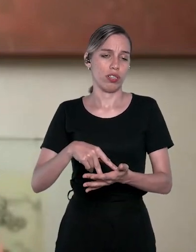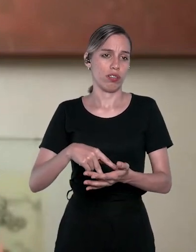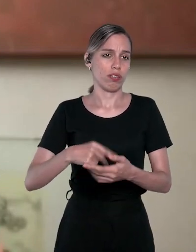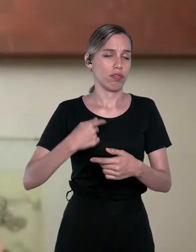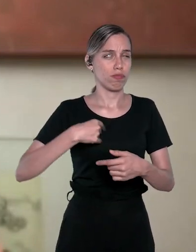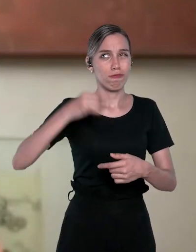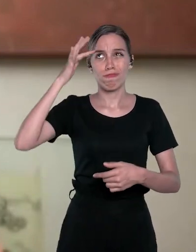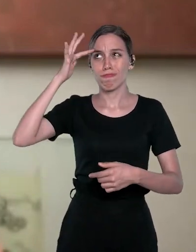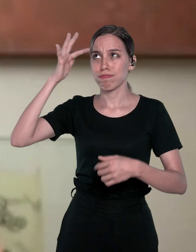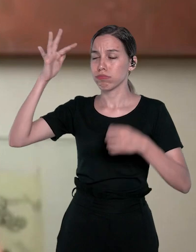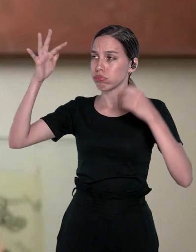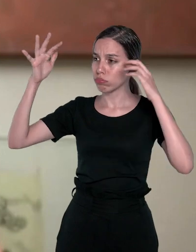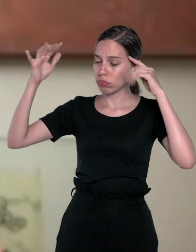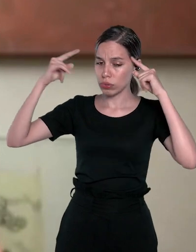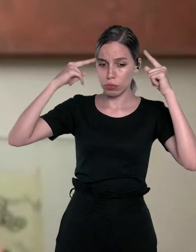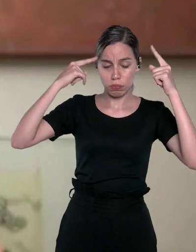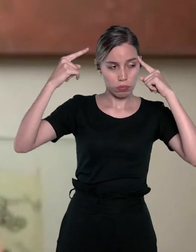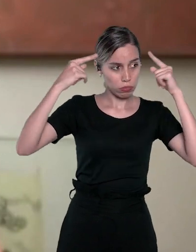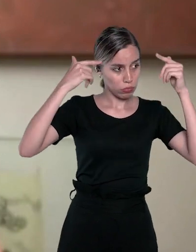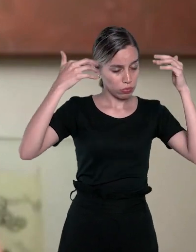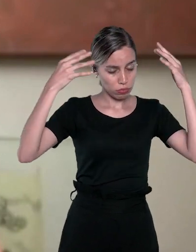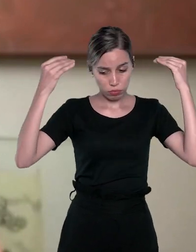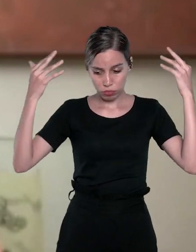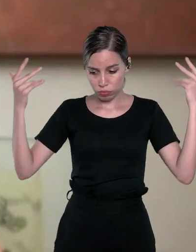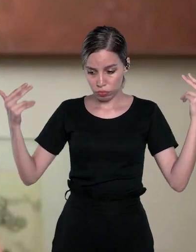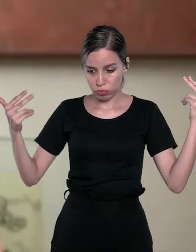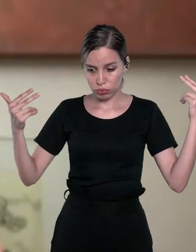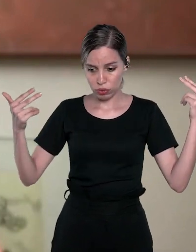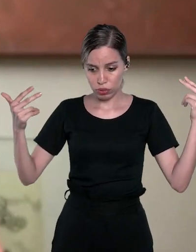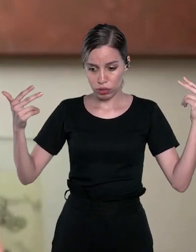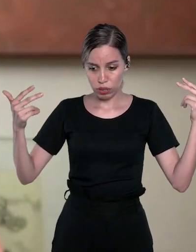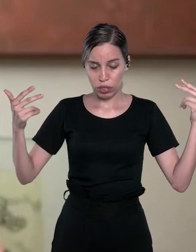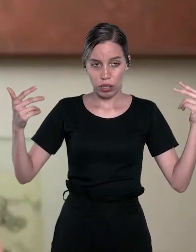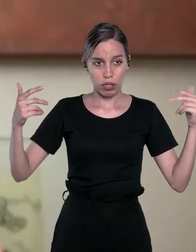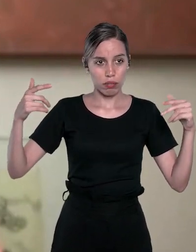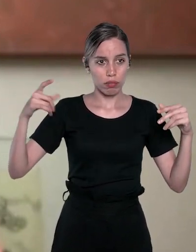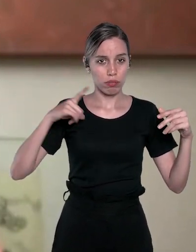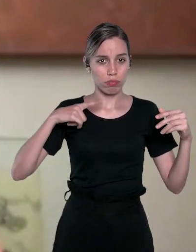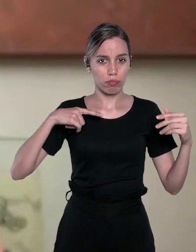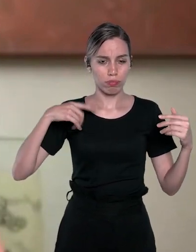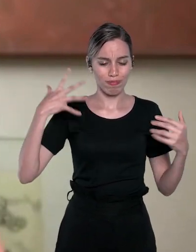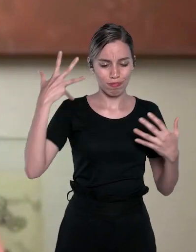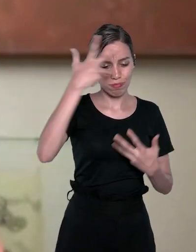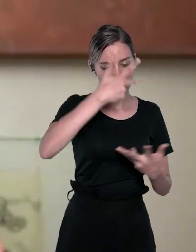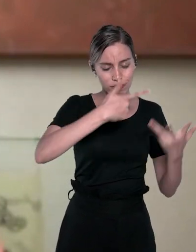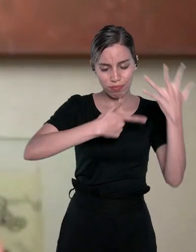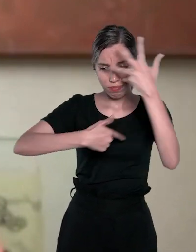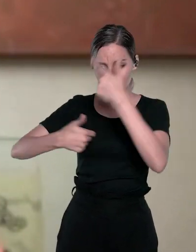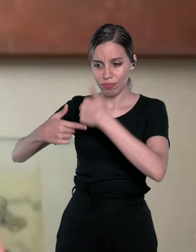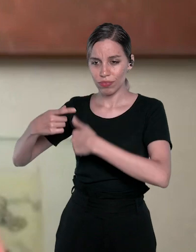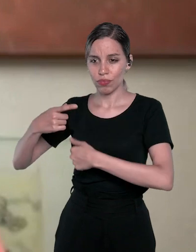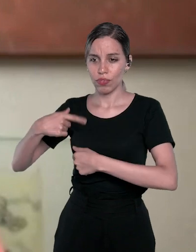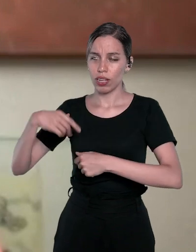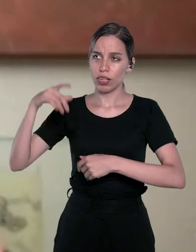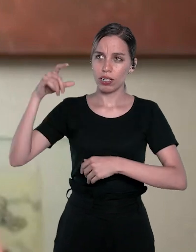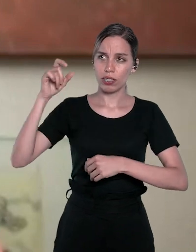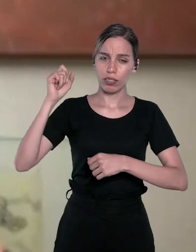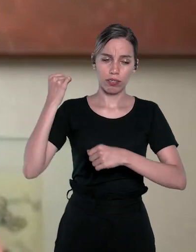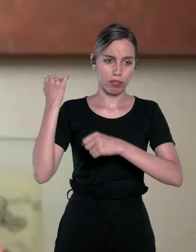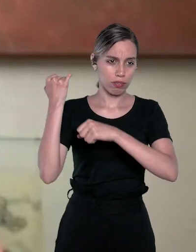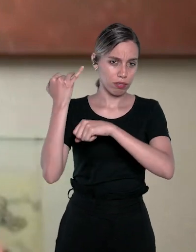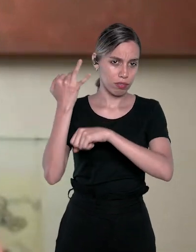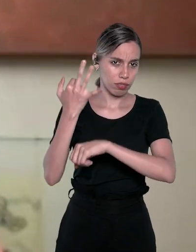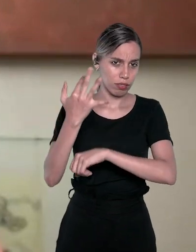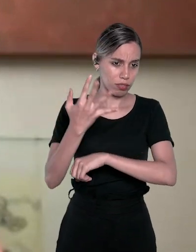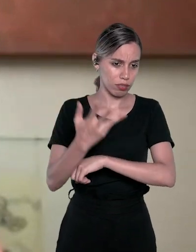ar rolam cortadas, pensamentos de abstração e beleza que se constroem a despeito. A madrugada